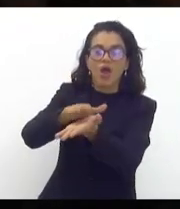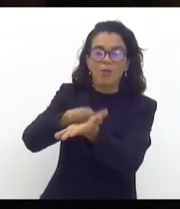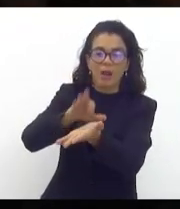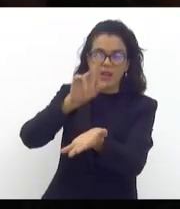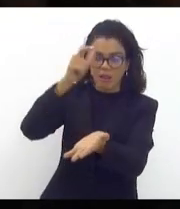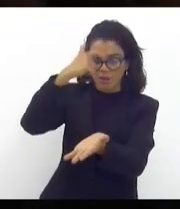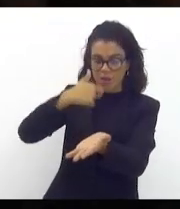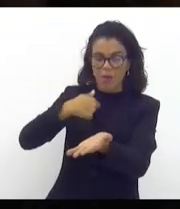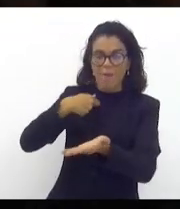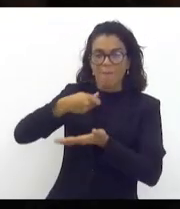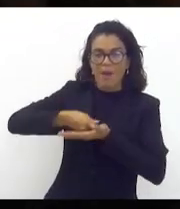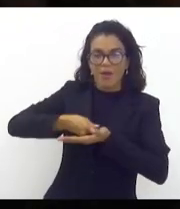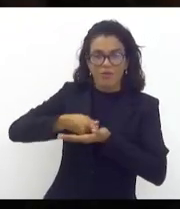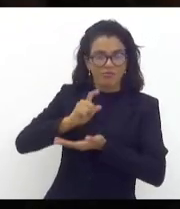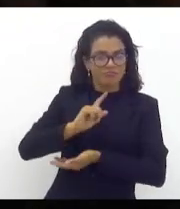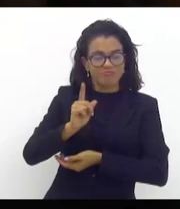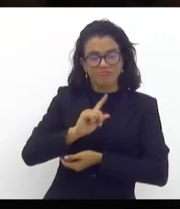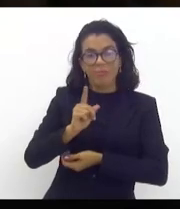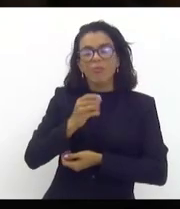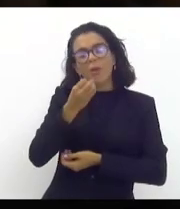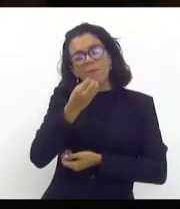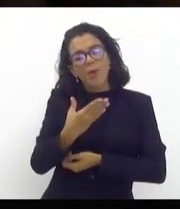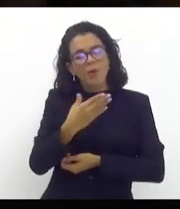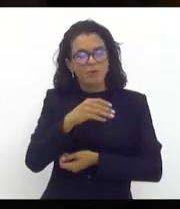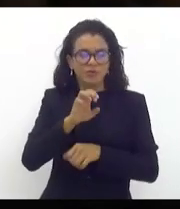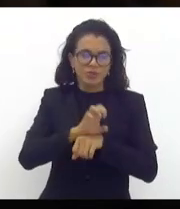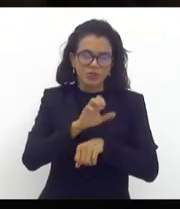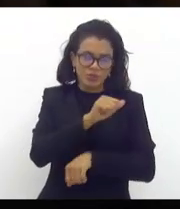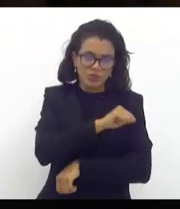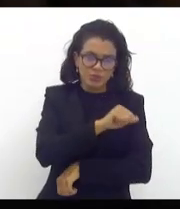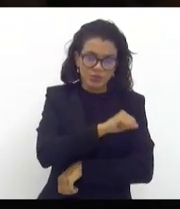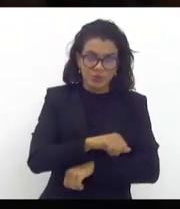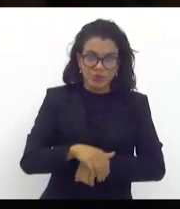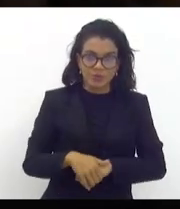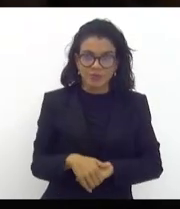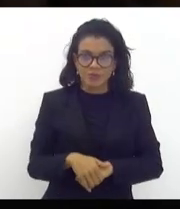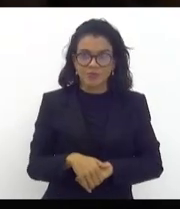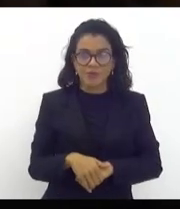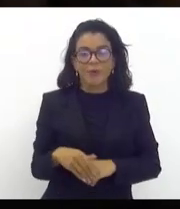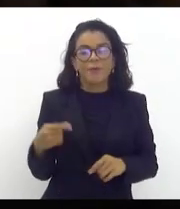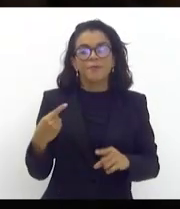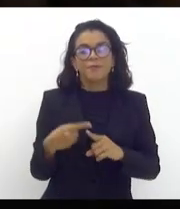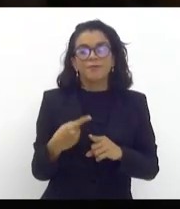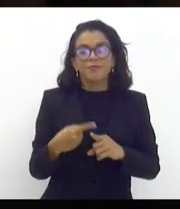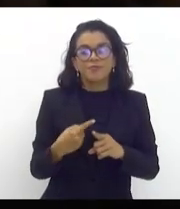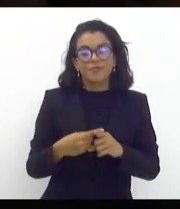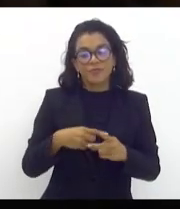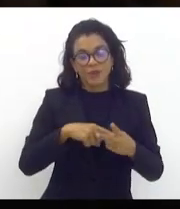origem. E por que isso é bom para o estado do Rio de Janeiro? Porque o